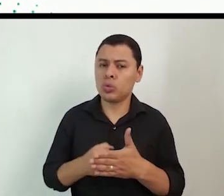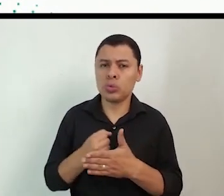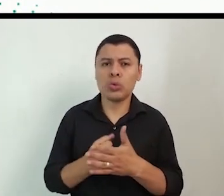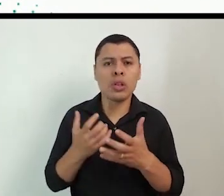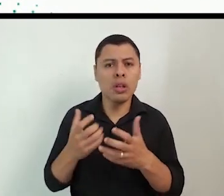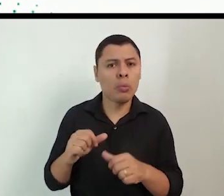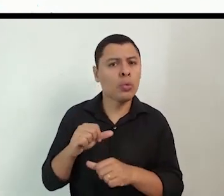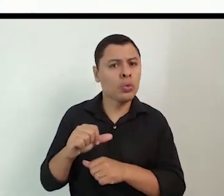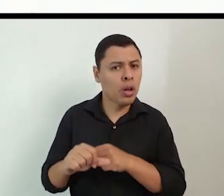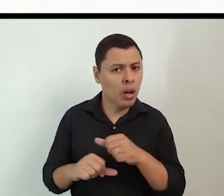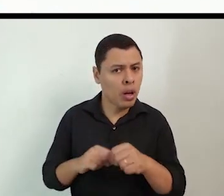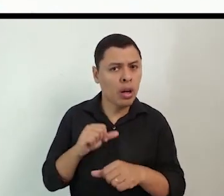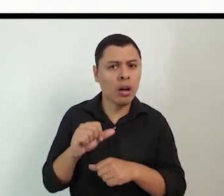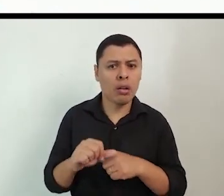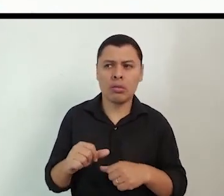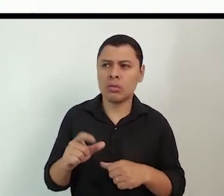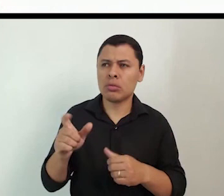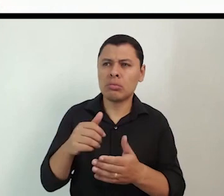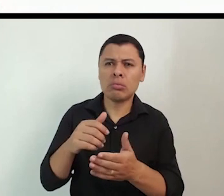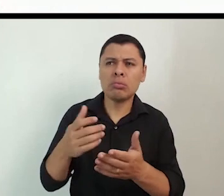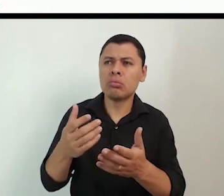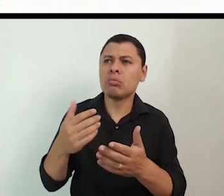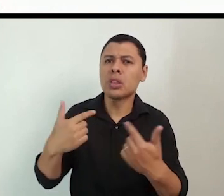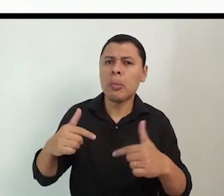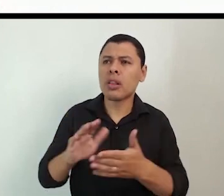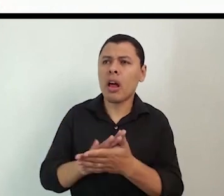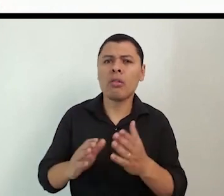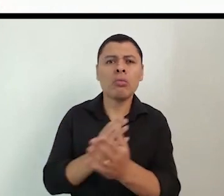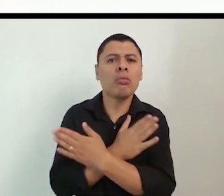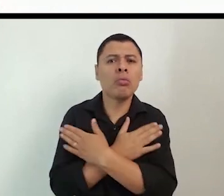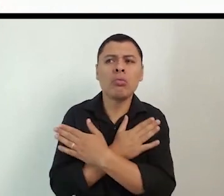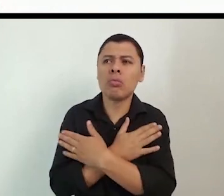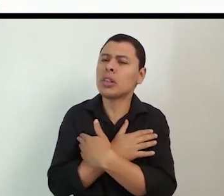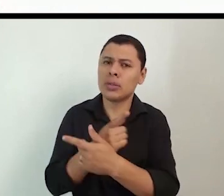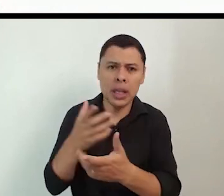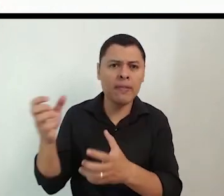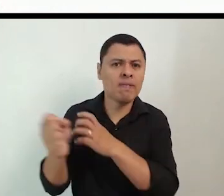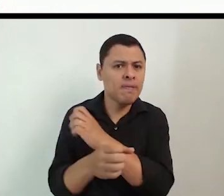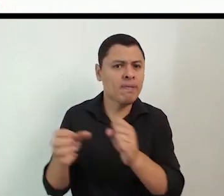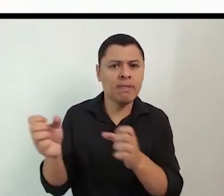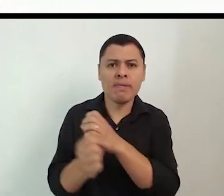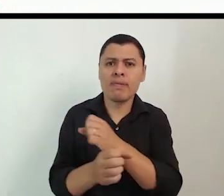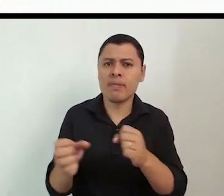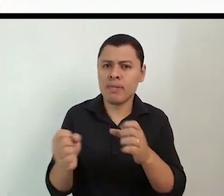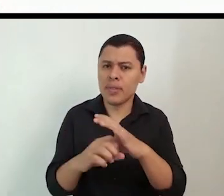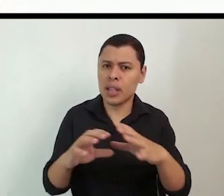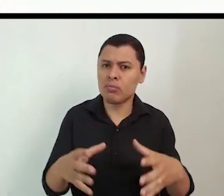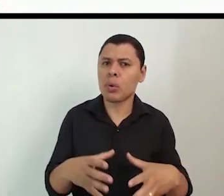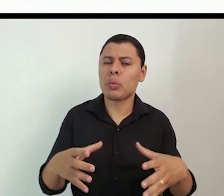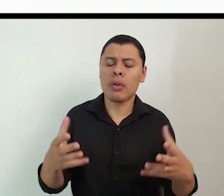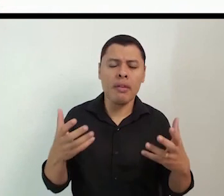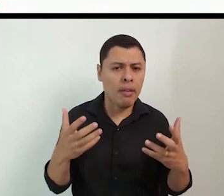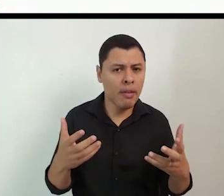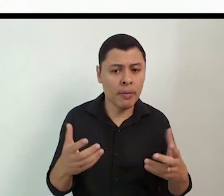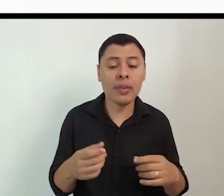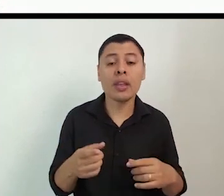de desemprego de autistas, né? Para isso, a gente tem um repositório de vagas só para vagas de autistas